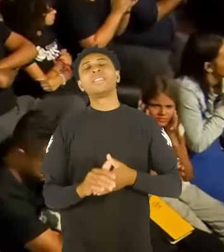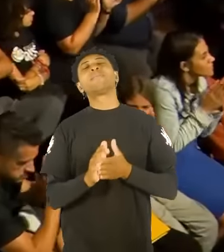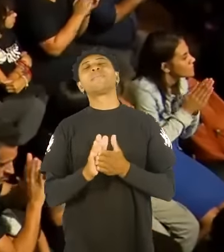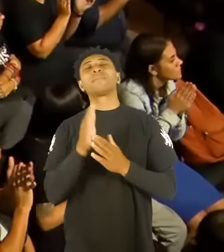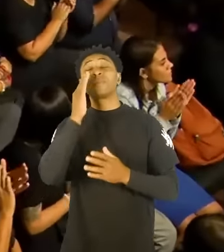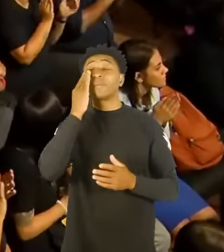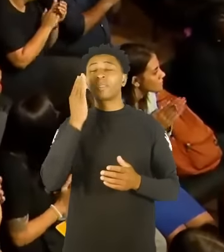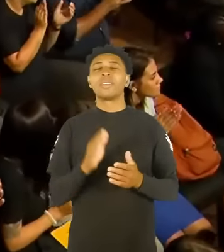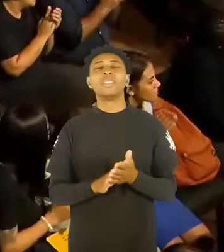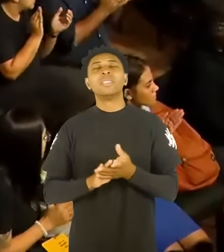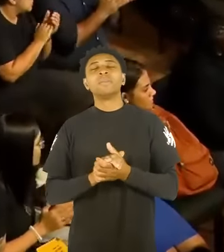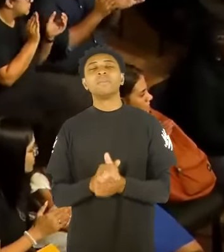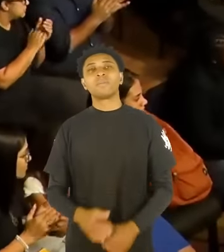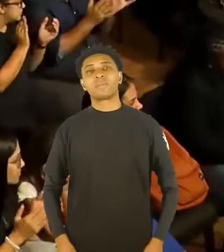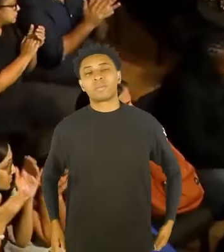adorador.